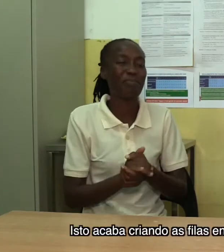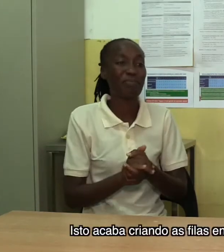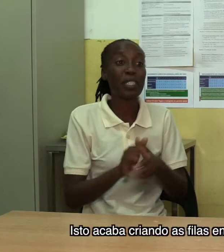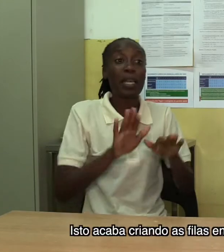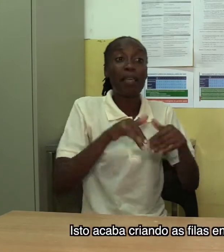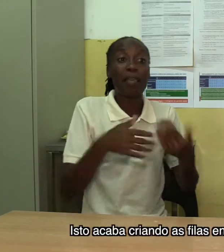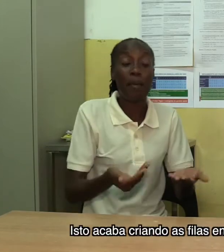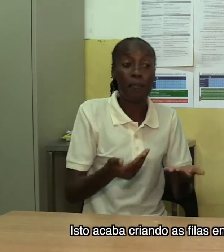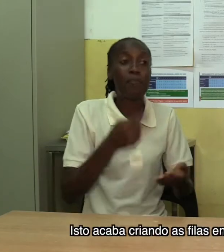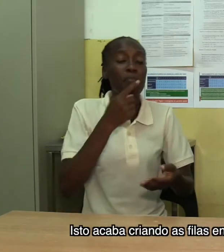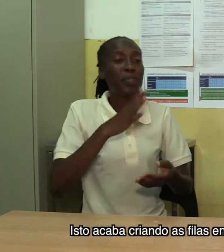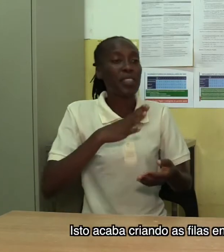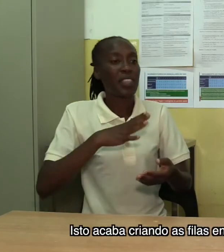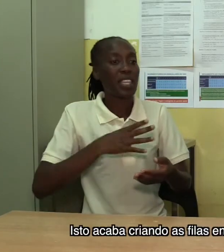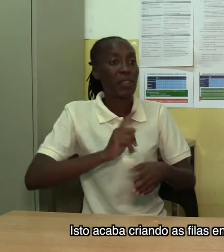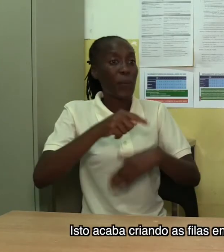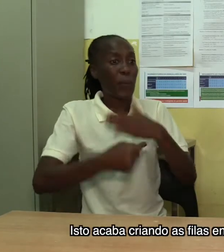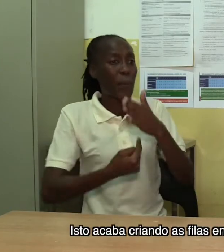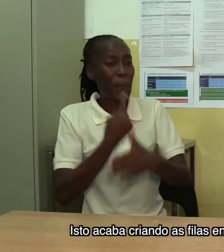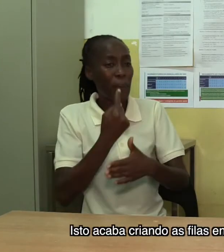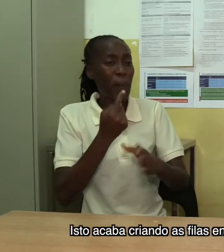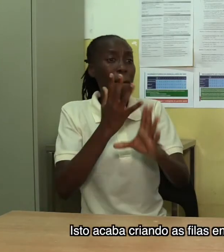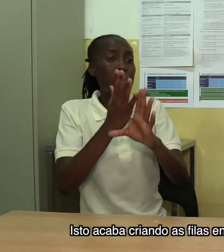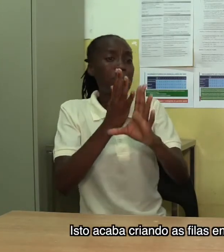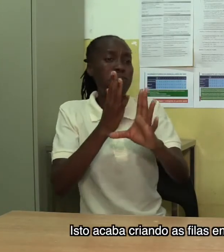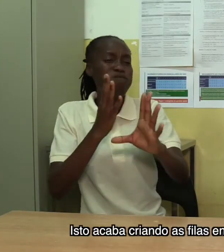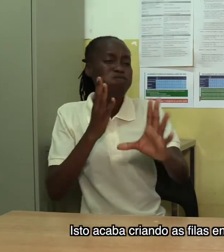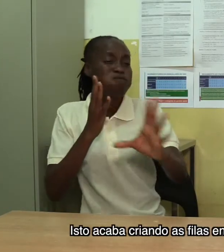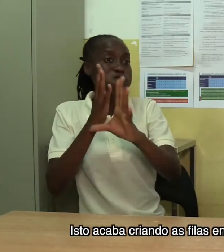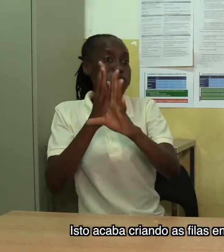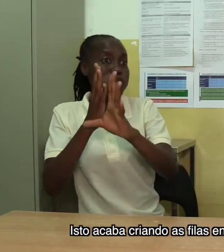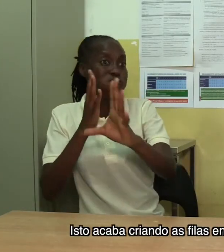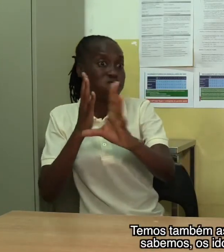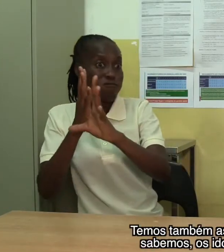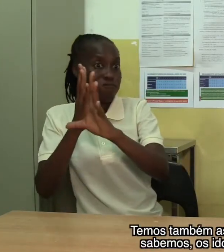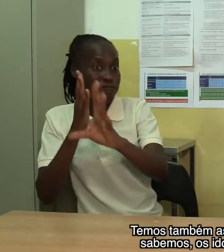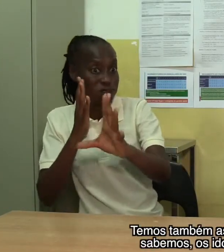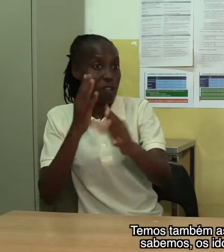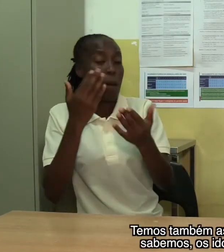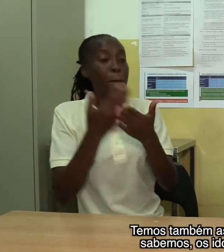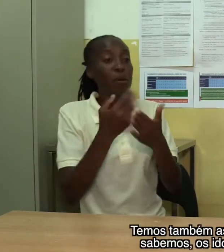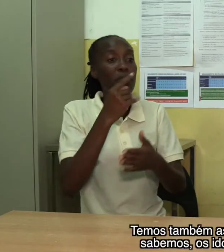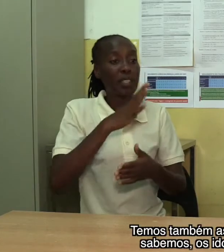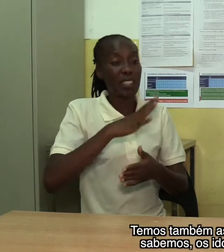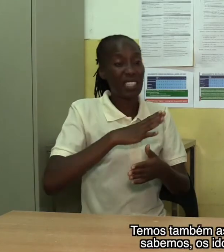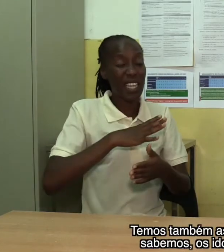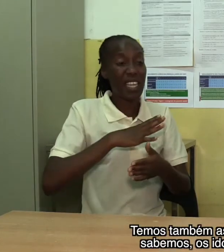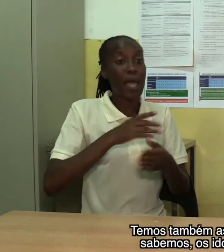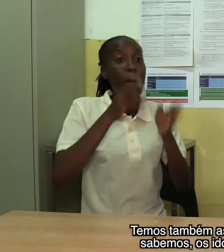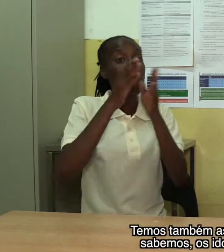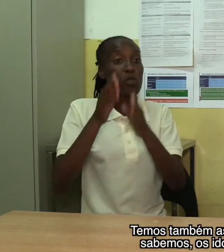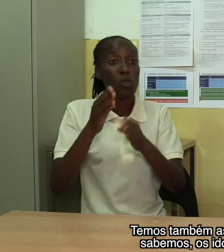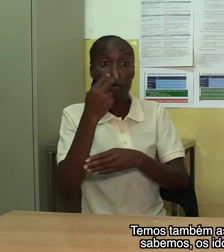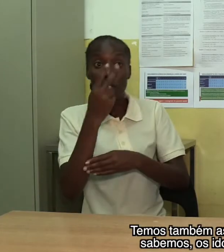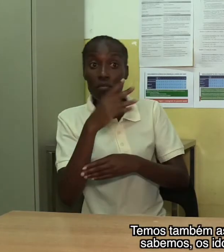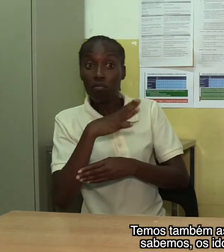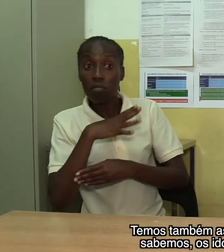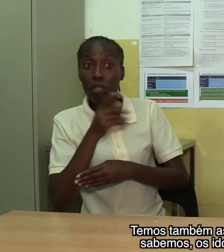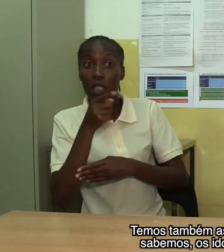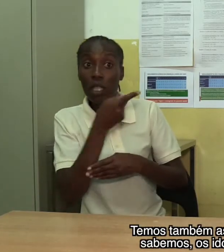Isso acaba criando essas filas enormes que temos na farmácia, porque temos também as prioridades, tem pacientes,